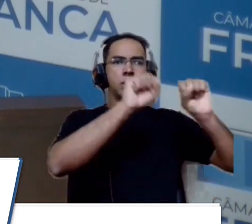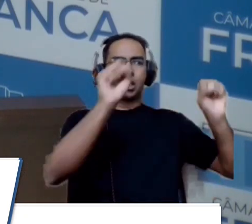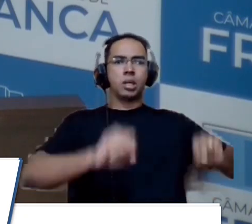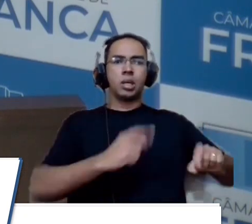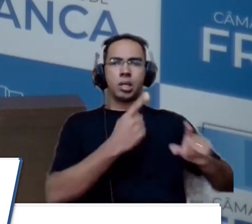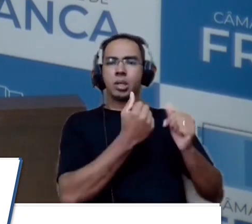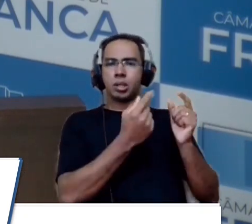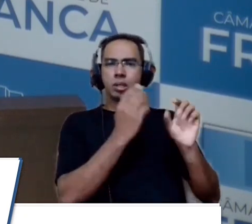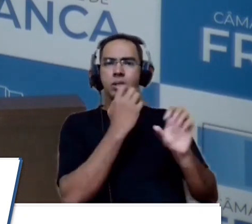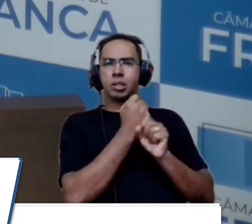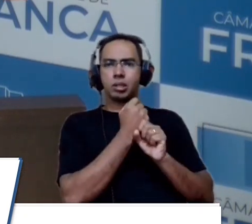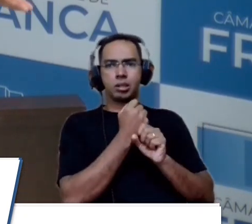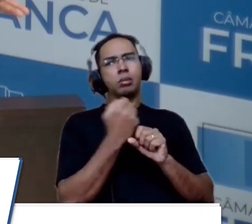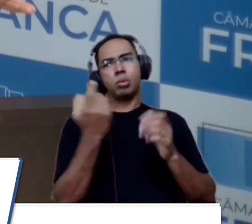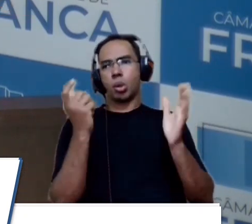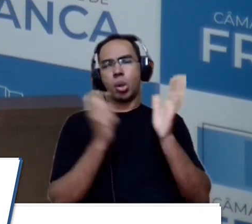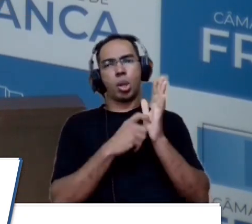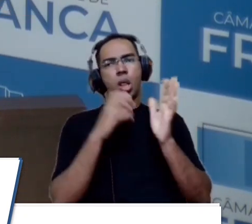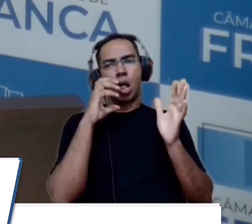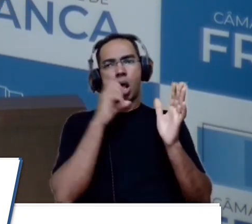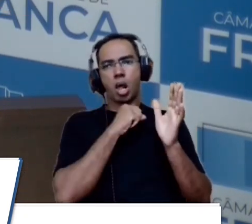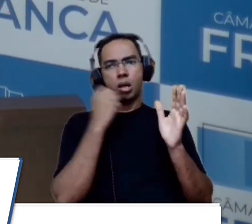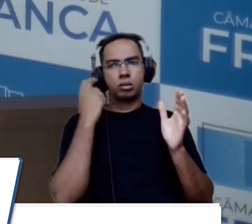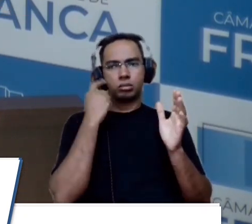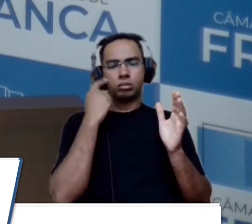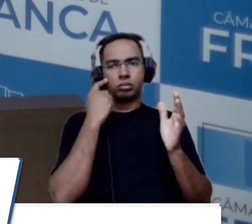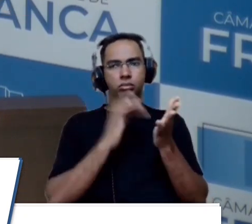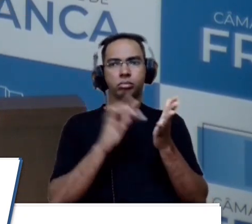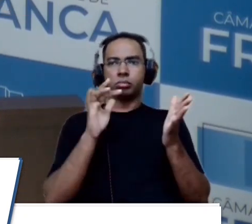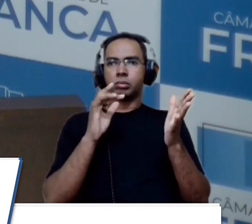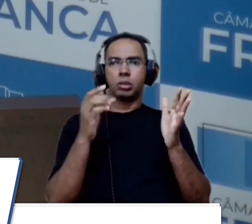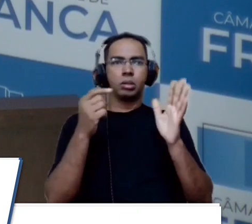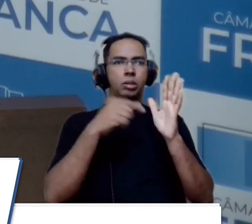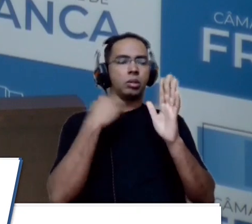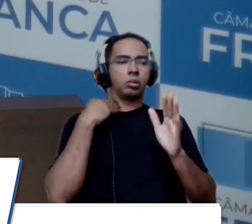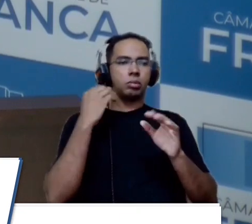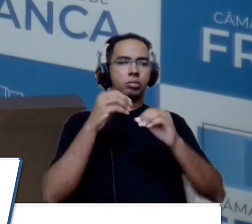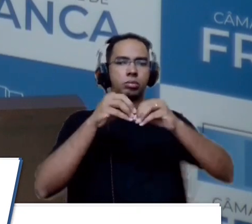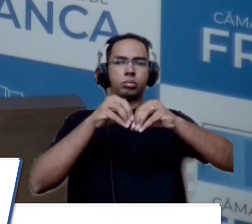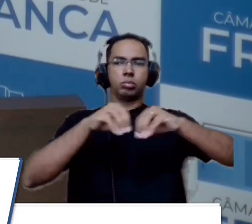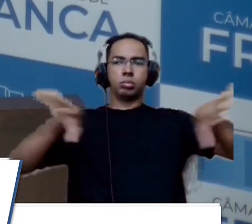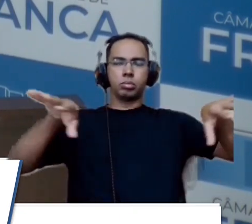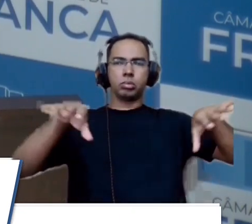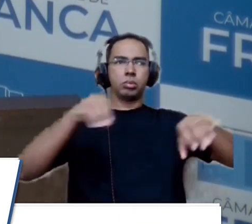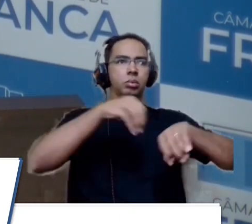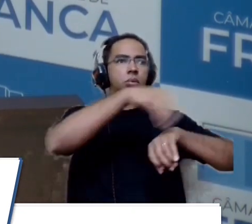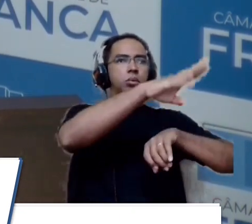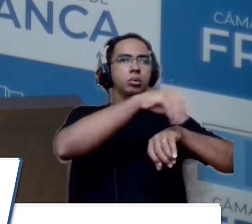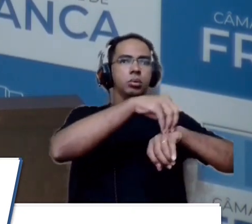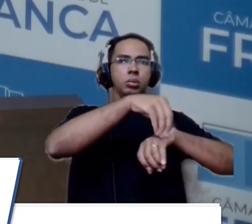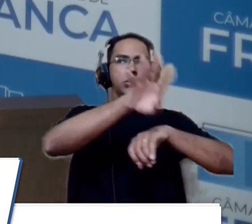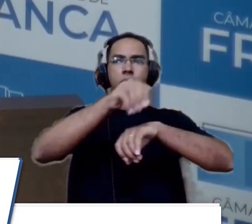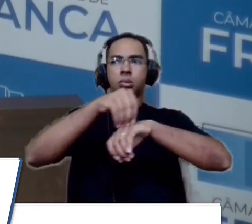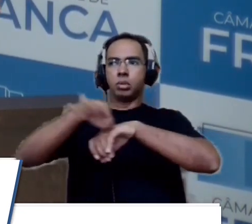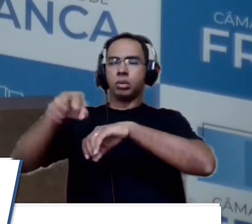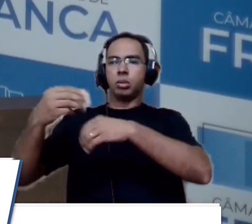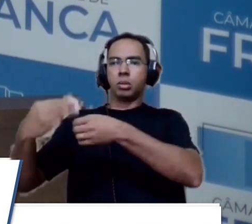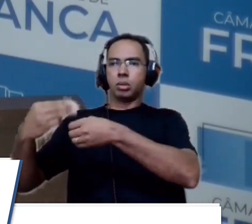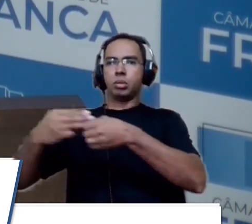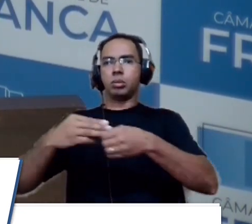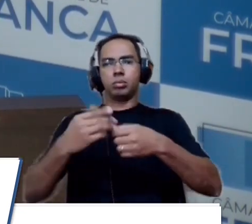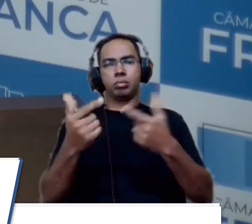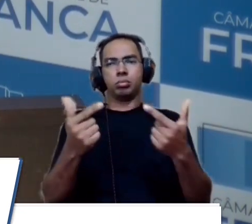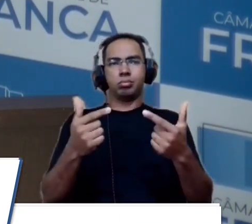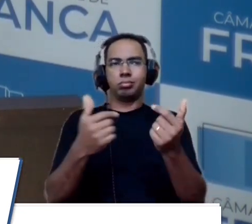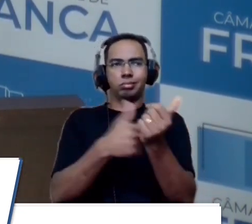isso é coisa mecânica, é coisa digital, caiu no banco, já joga X para o estado, X para o município, não tem segredo.